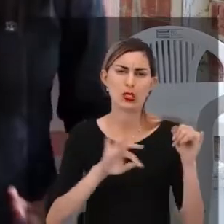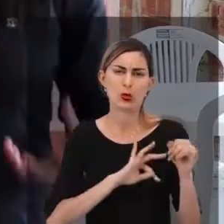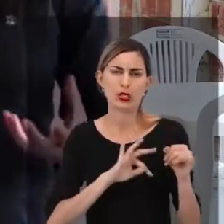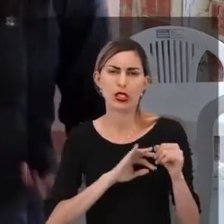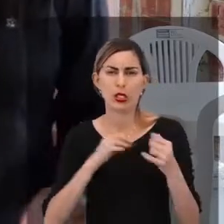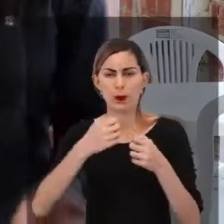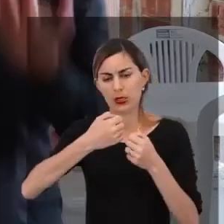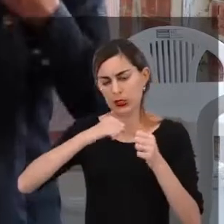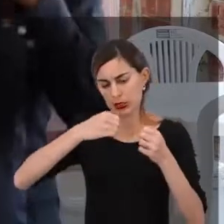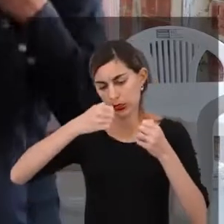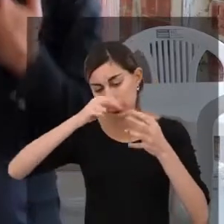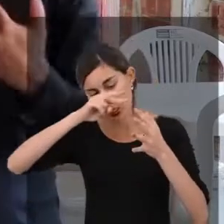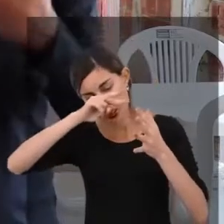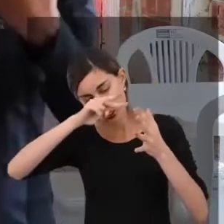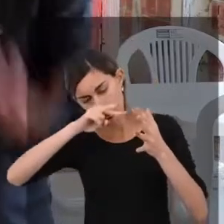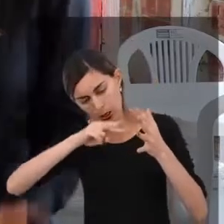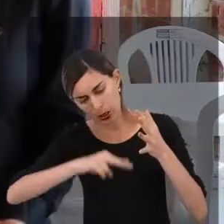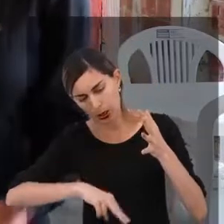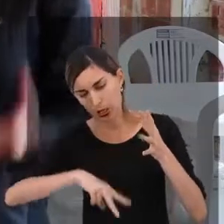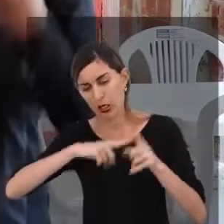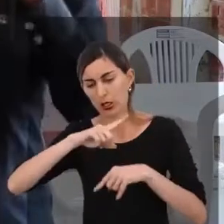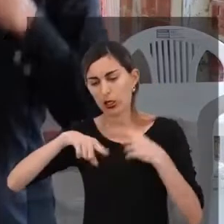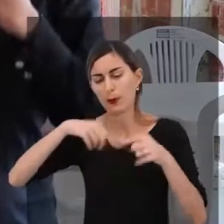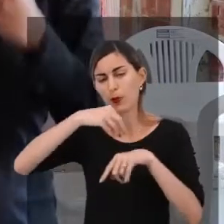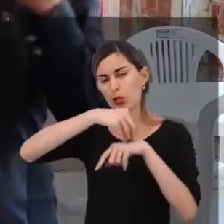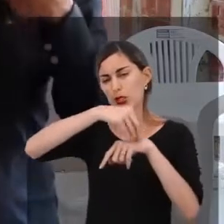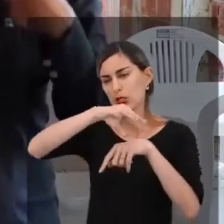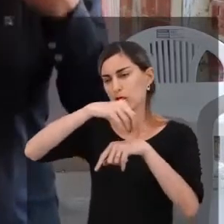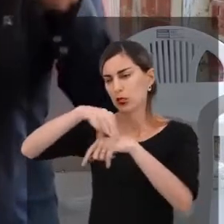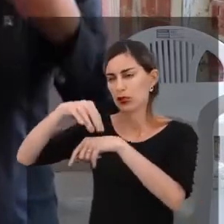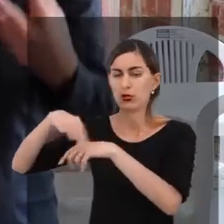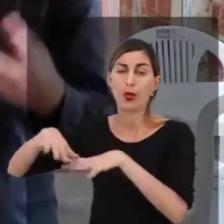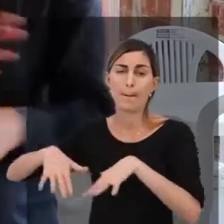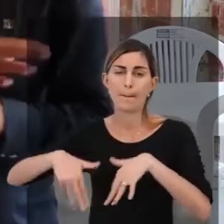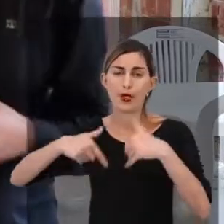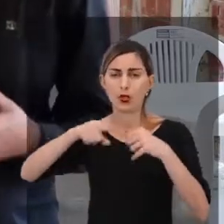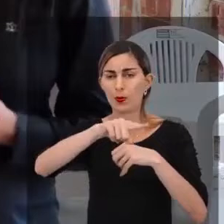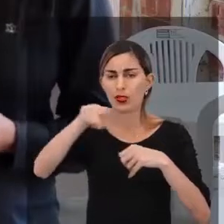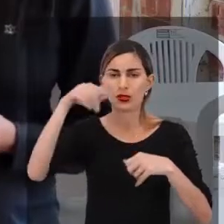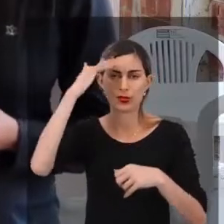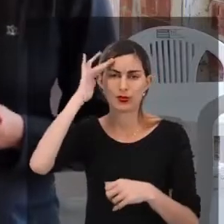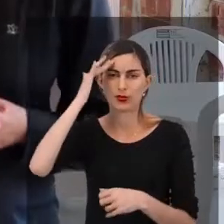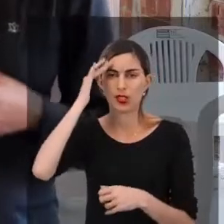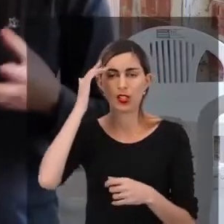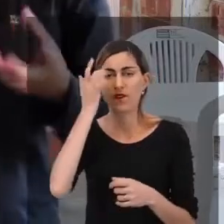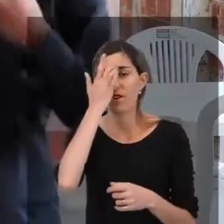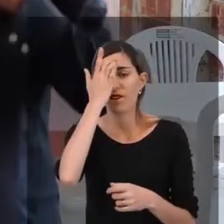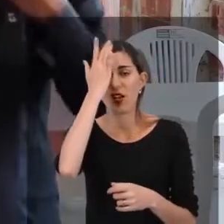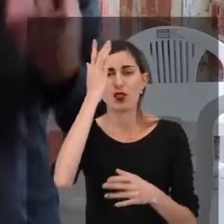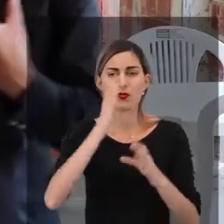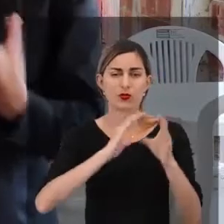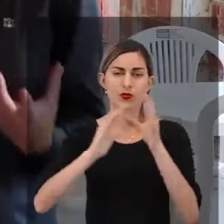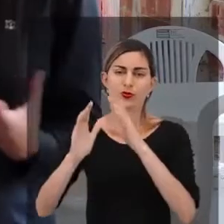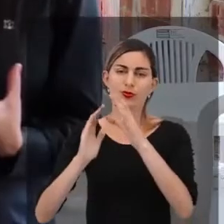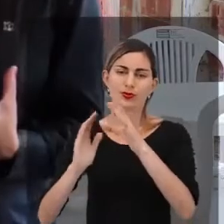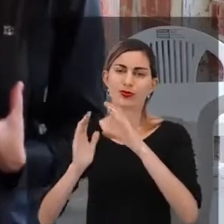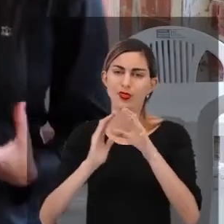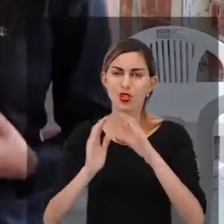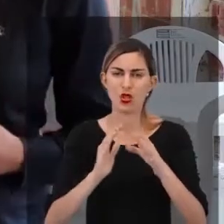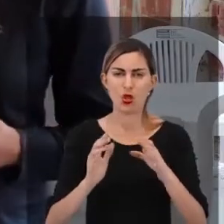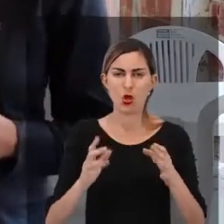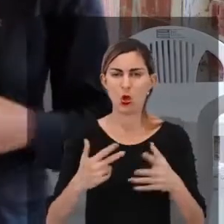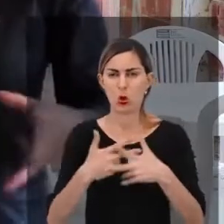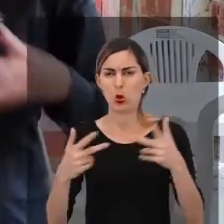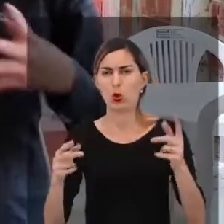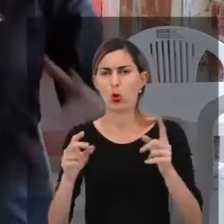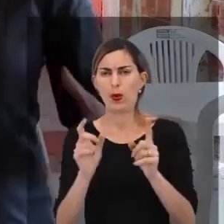informações técnicas, você tem que digerir, você tem que ler para entender e passar para ele da melhor forma, porque fica fácil a comunicação,